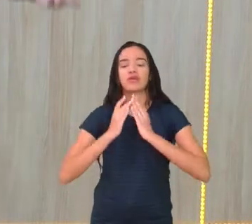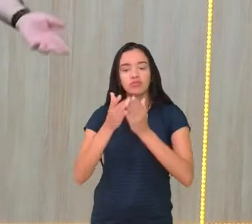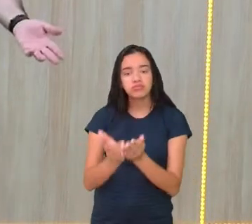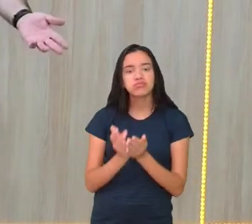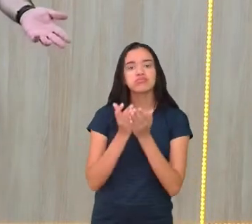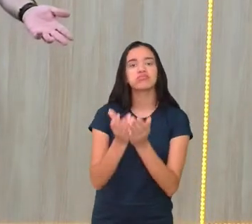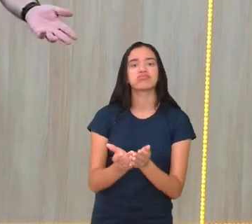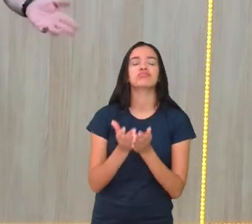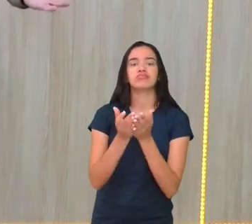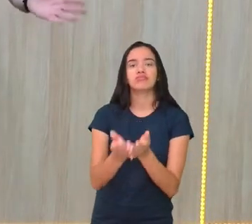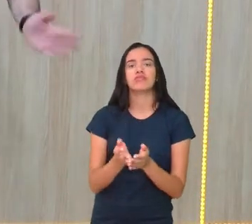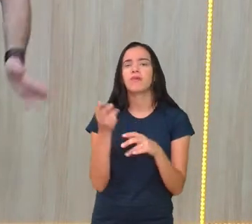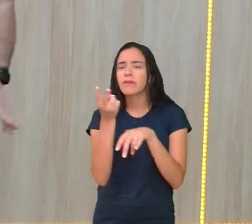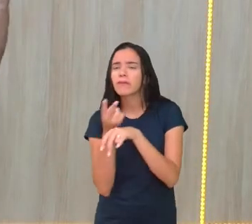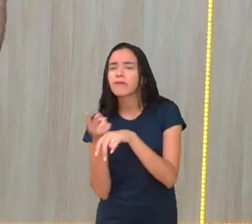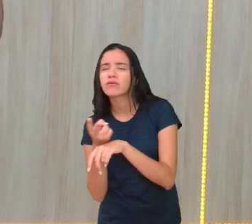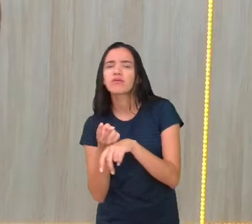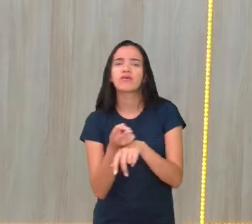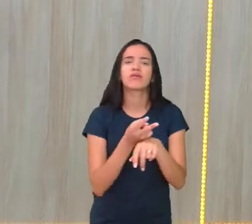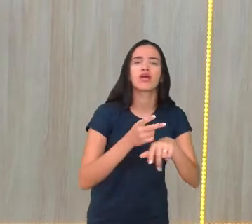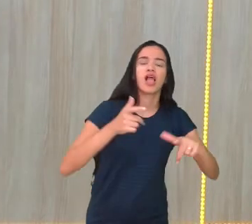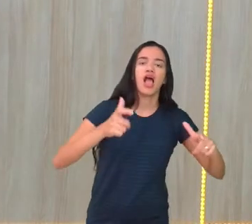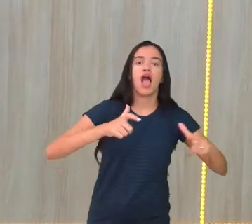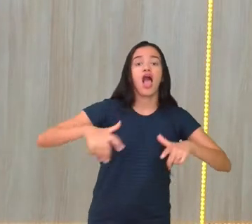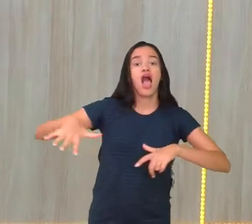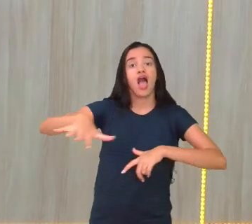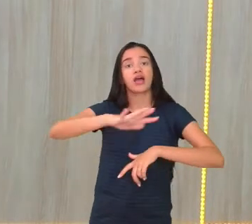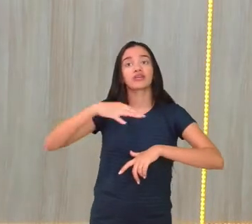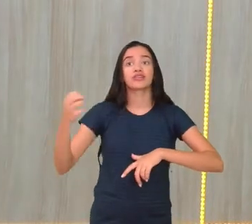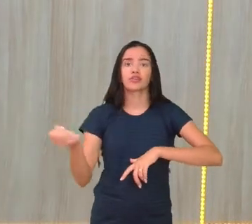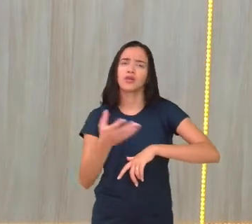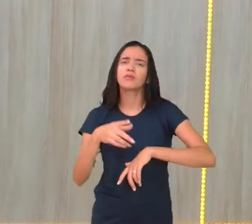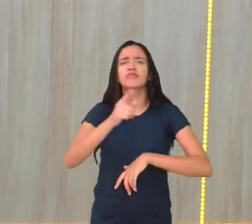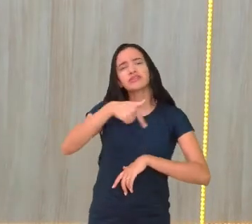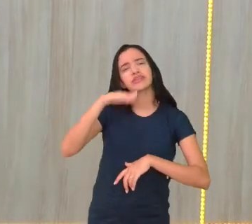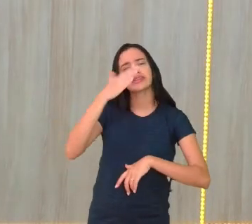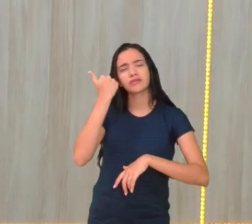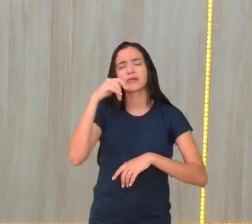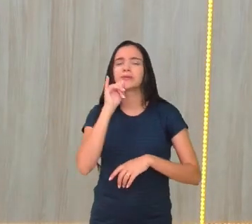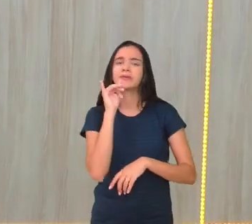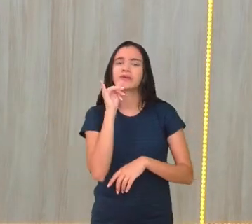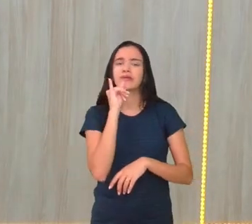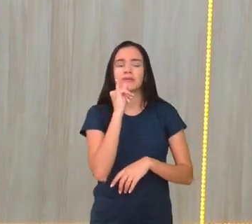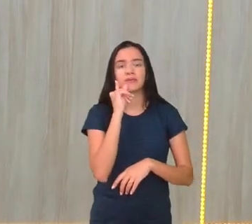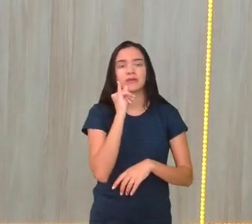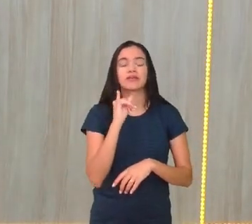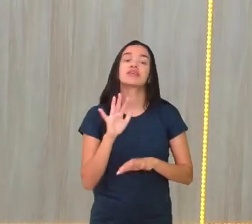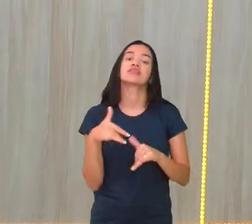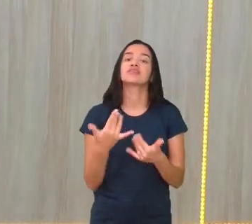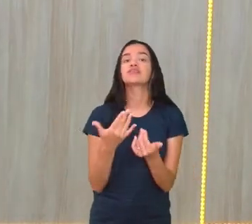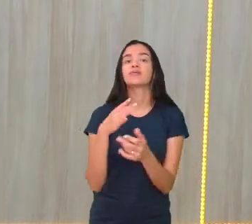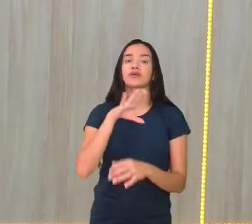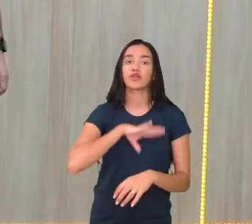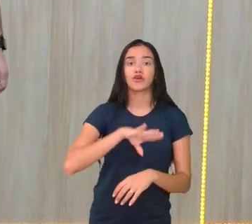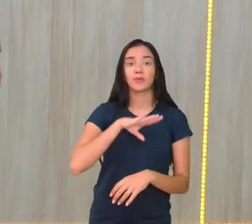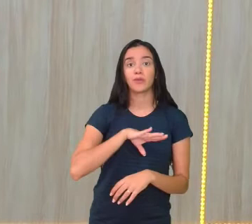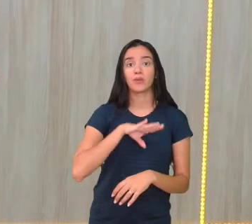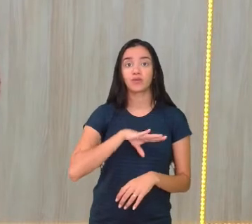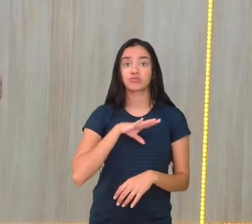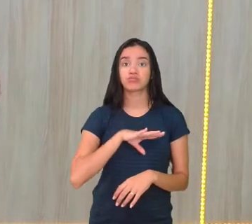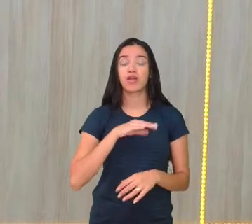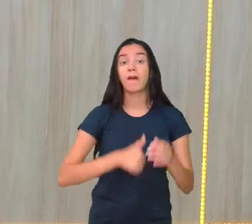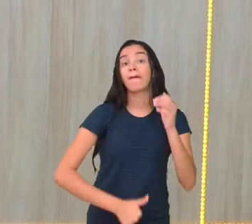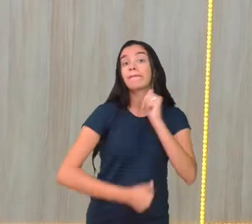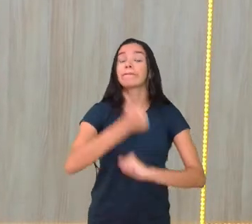buscar novos territórios, ok? Aí, você sabia, por exemplo, que Portugal foi o pioneiro, ou seja, foi